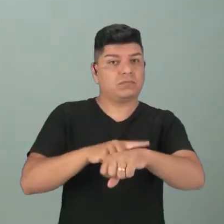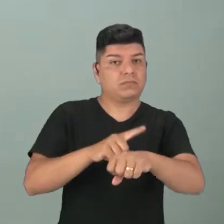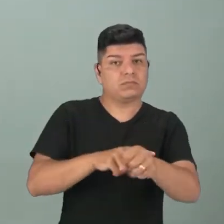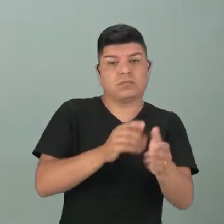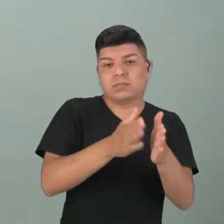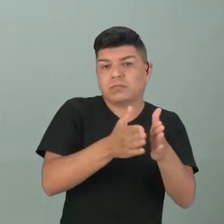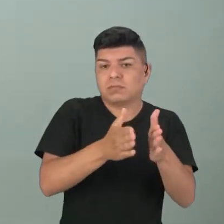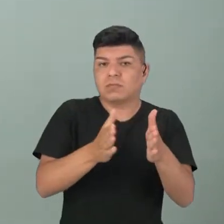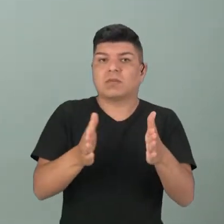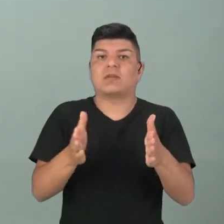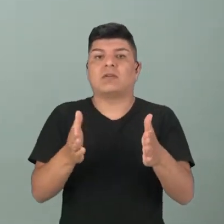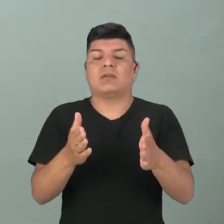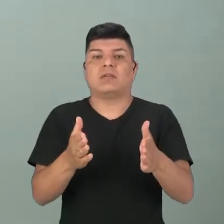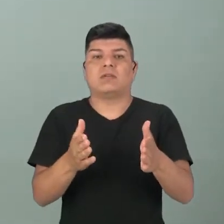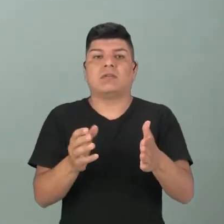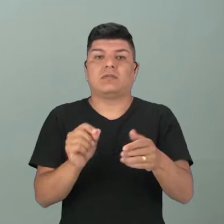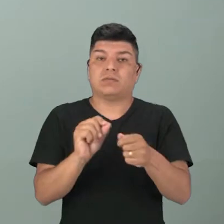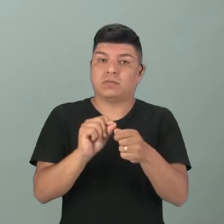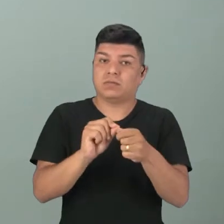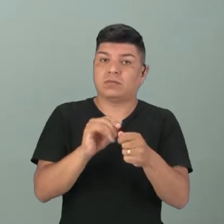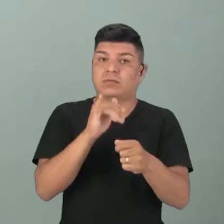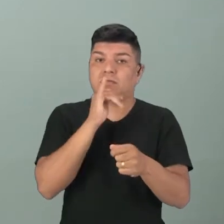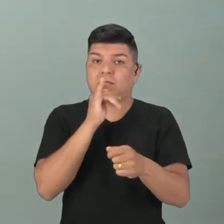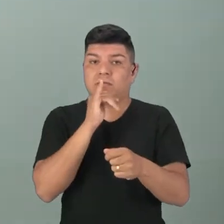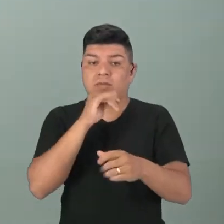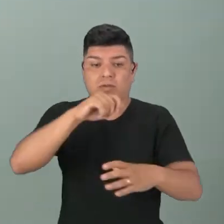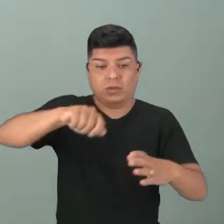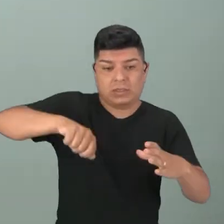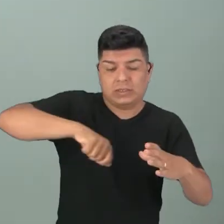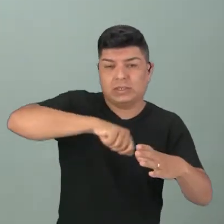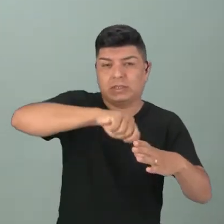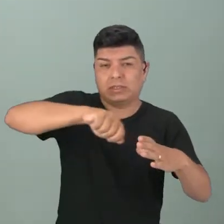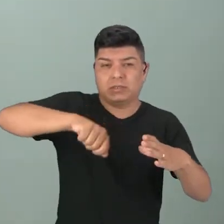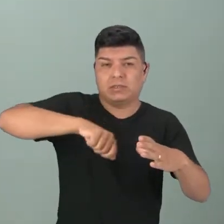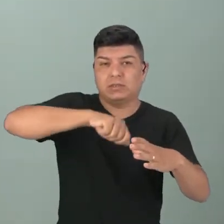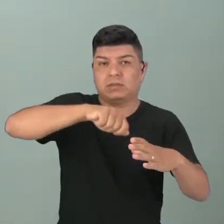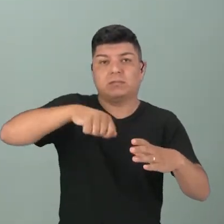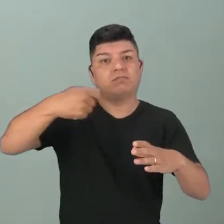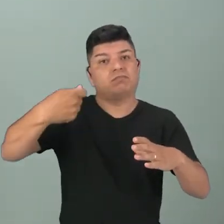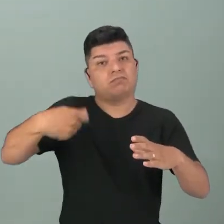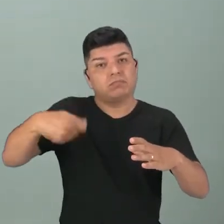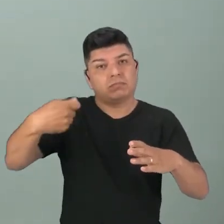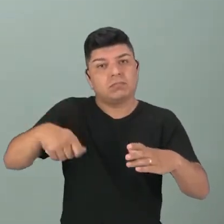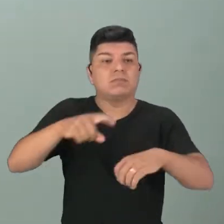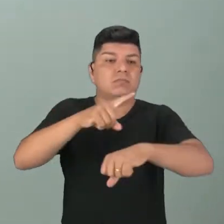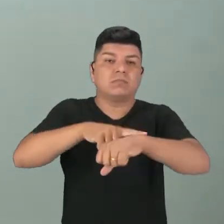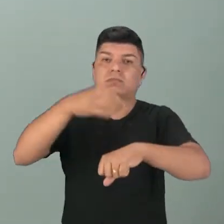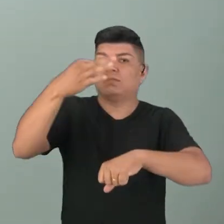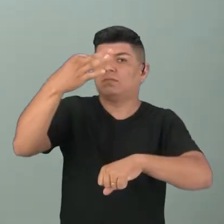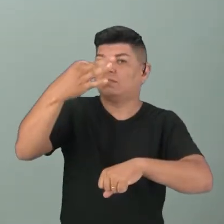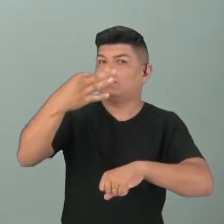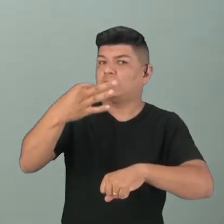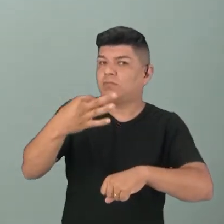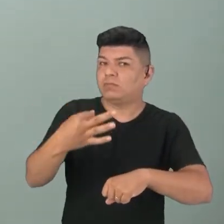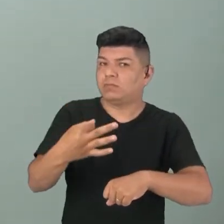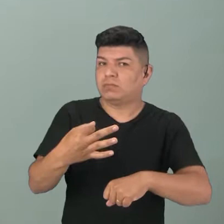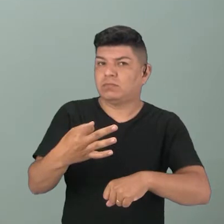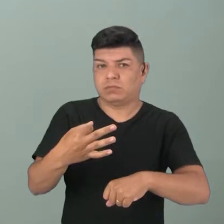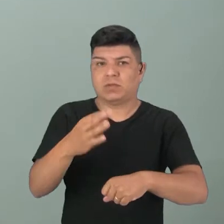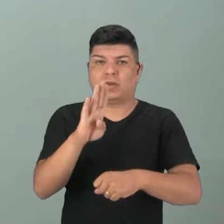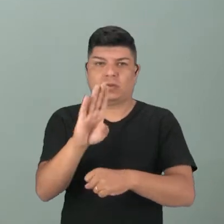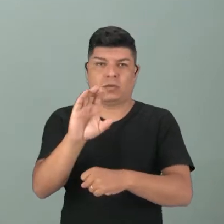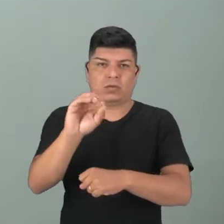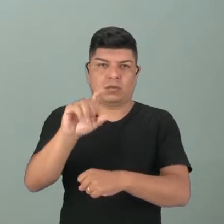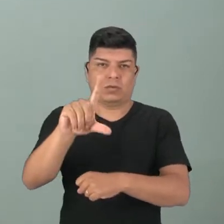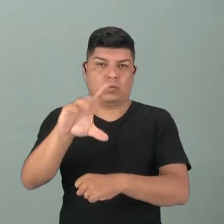uma situação que a gente esteja realizando. Por exemplo, se eu estiver cozinhando, eu preciso saber o tempo exato que vai levar para talvez o bolo ou o pão ficar